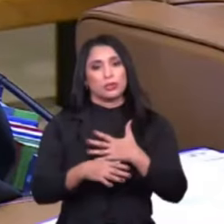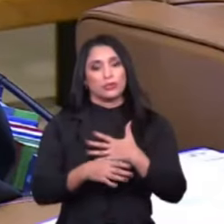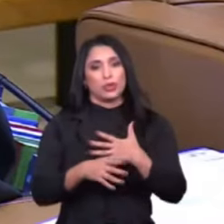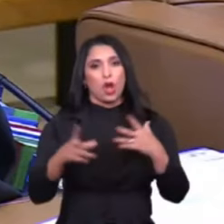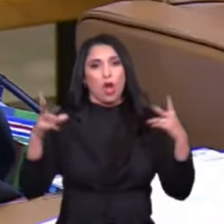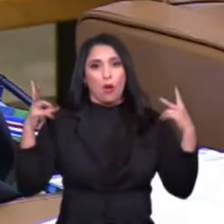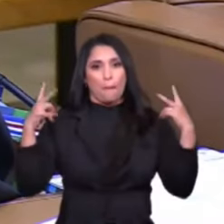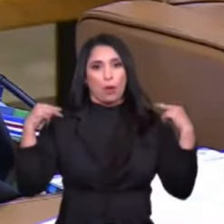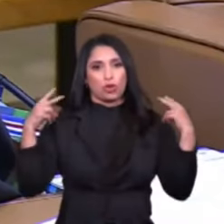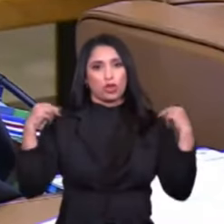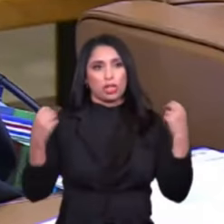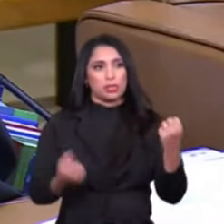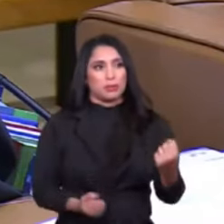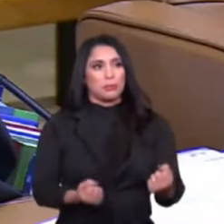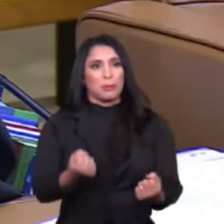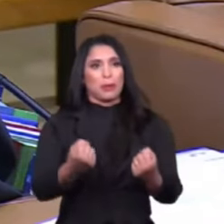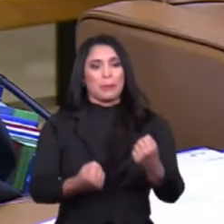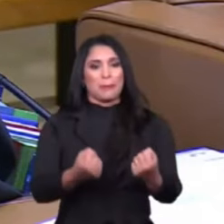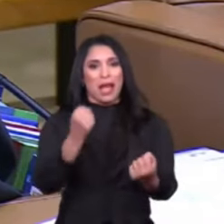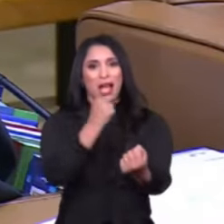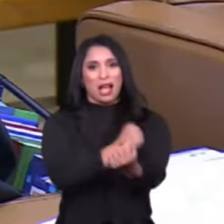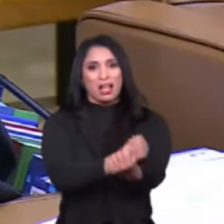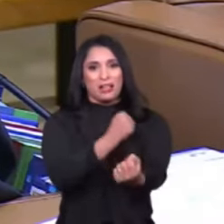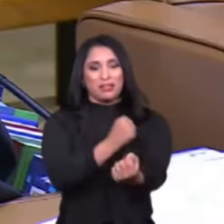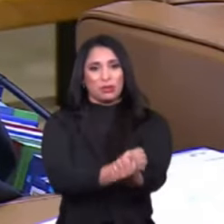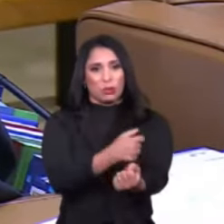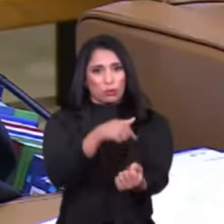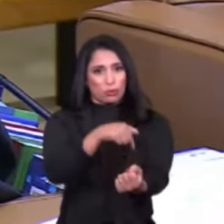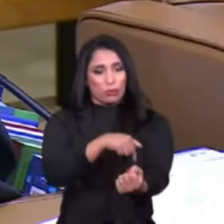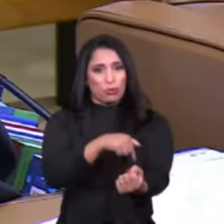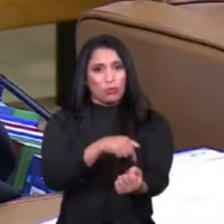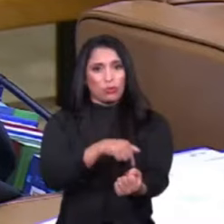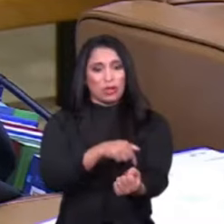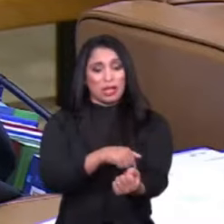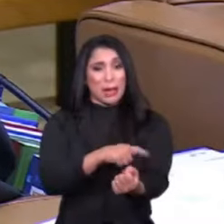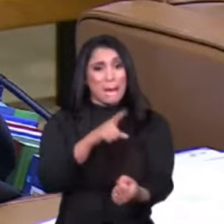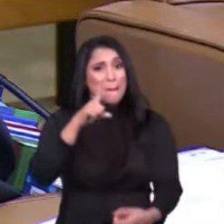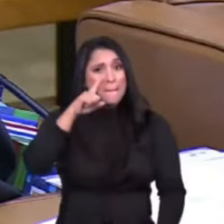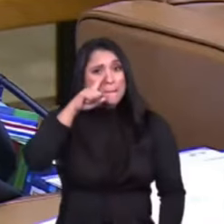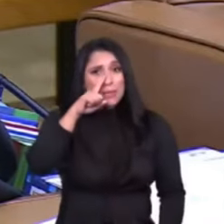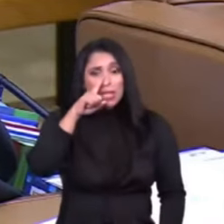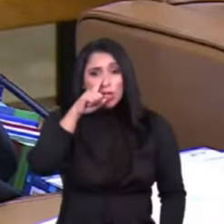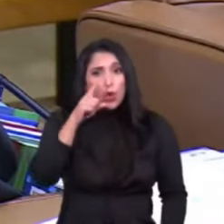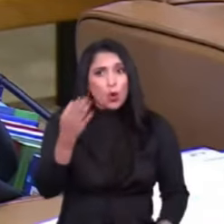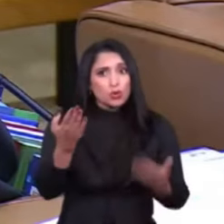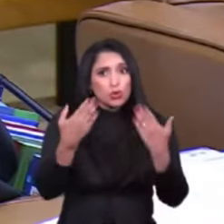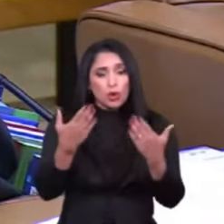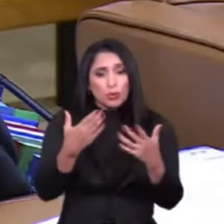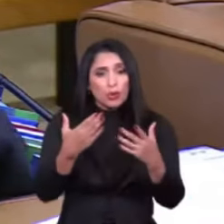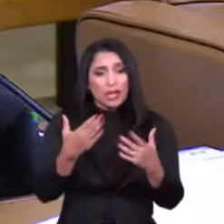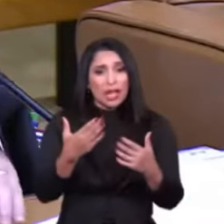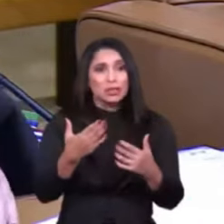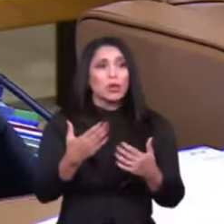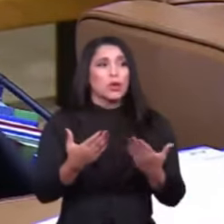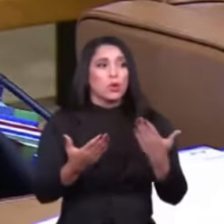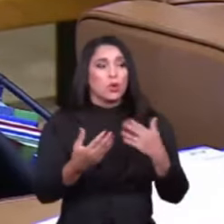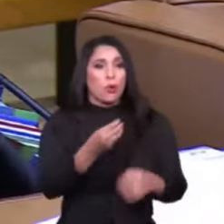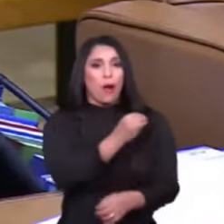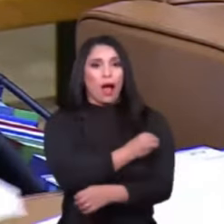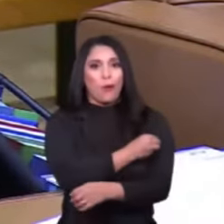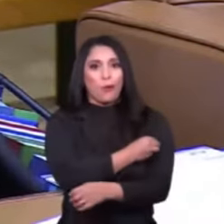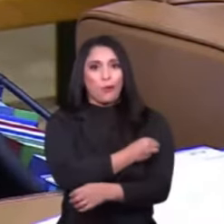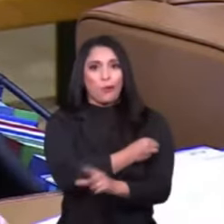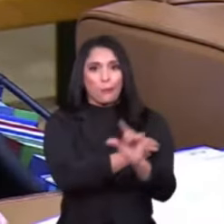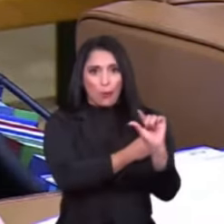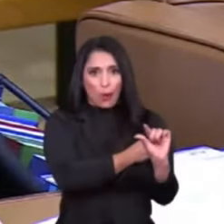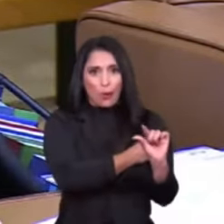Motoristas com altas doses de THC são mais perigosos do que aqueles que tomam uma dose baixa de álcool.